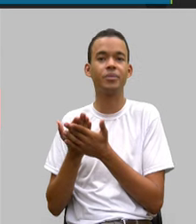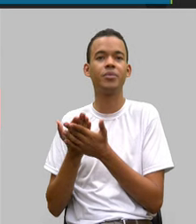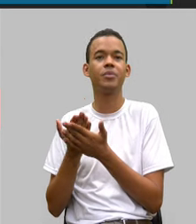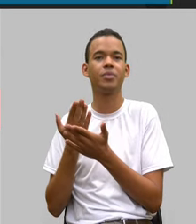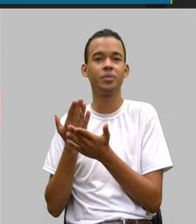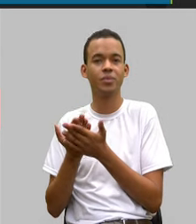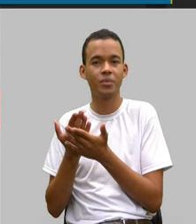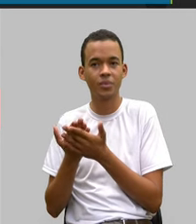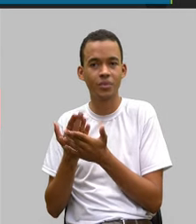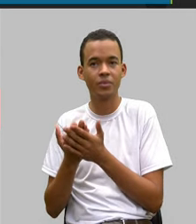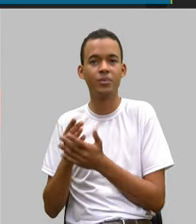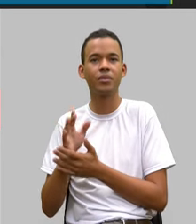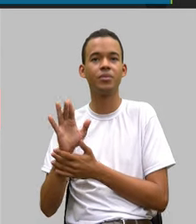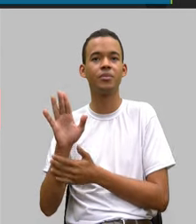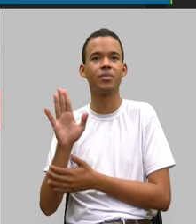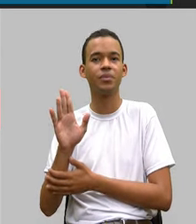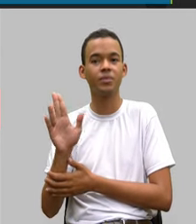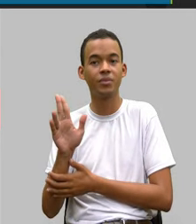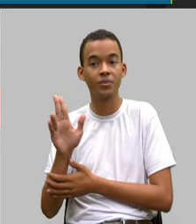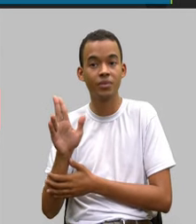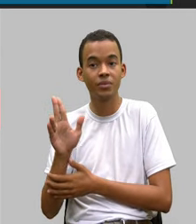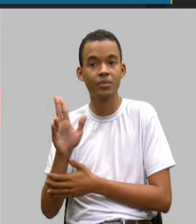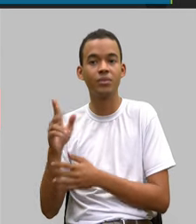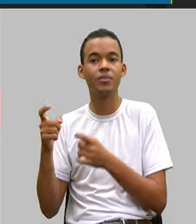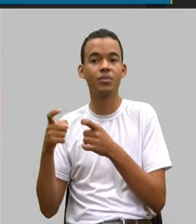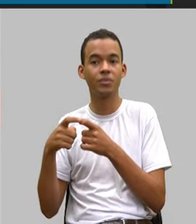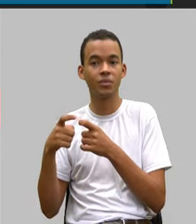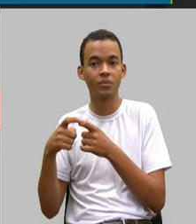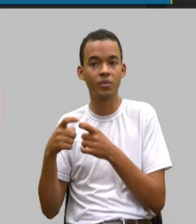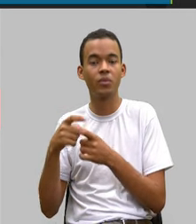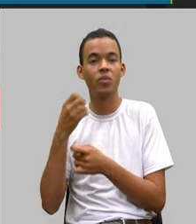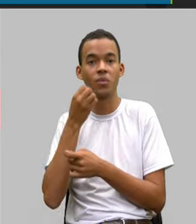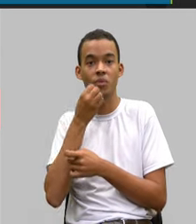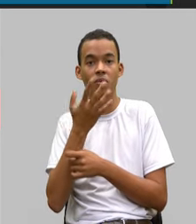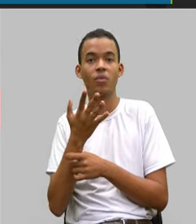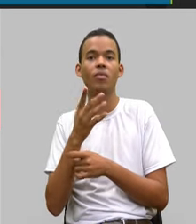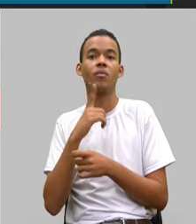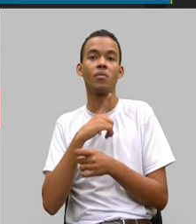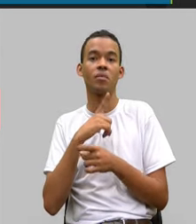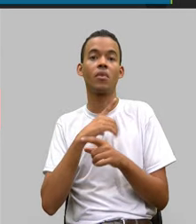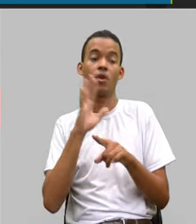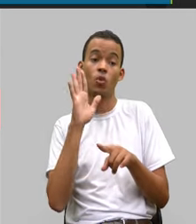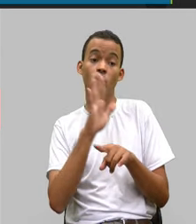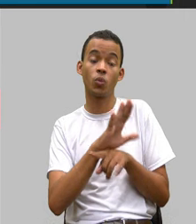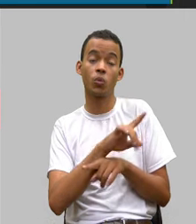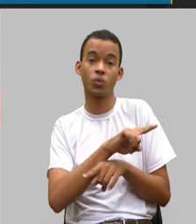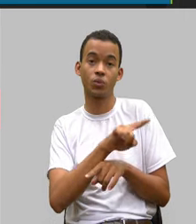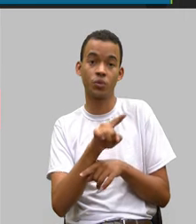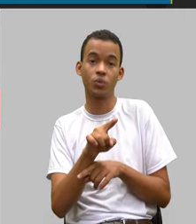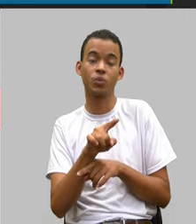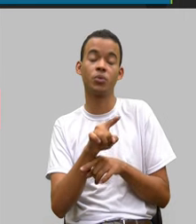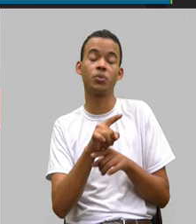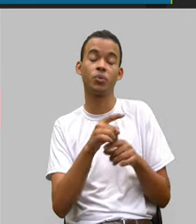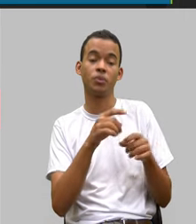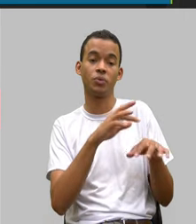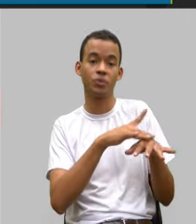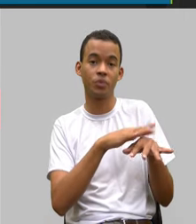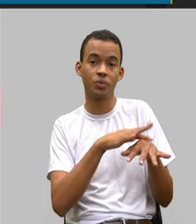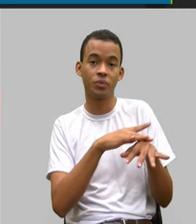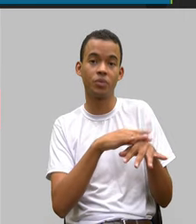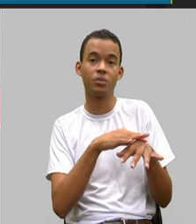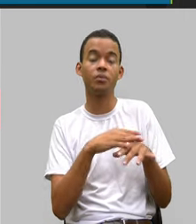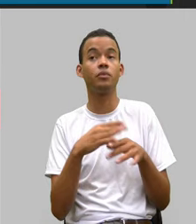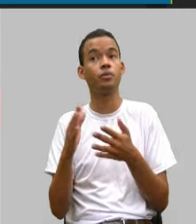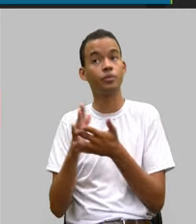pensar em cannabis medicinal eu vi muitas doenças que não t estudos mas que a gente não possa pensar no uso da cannabis